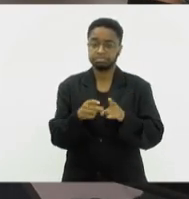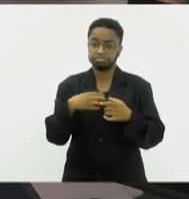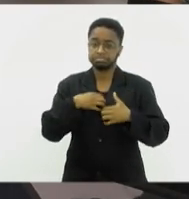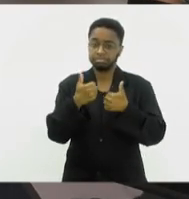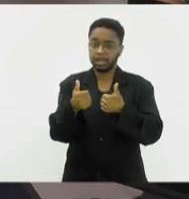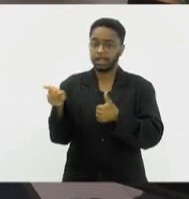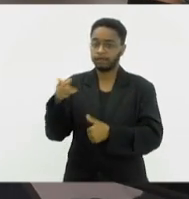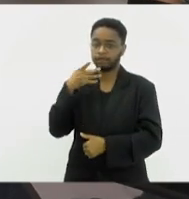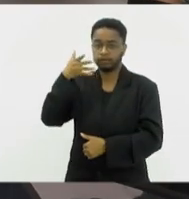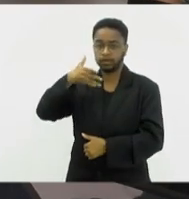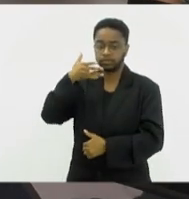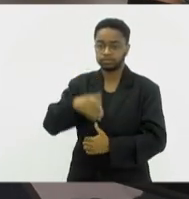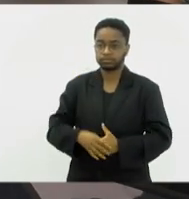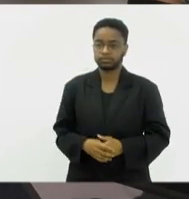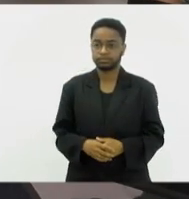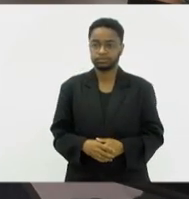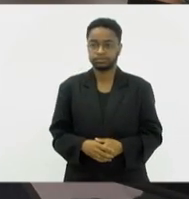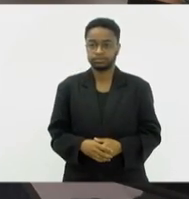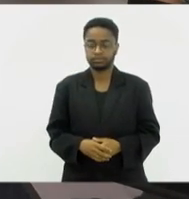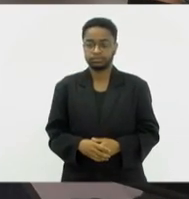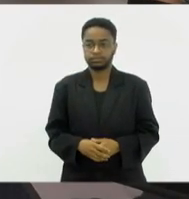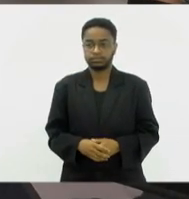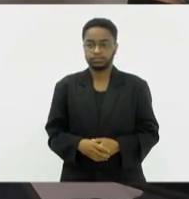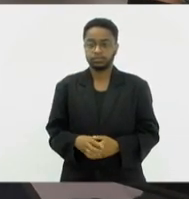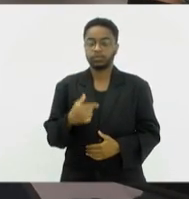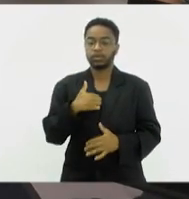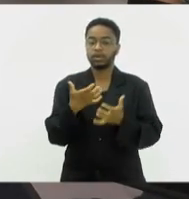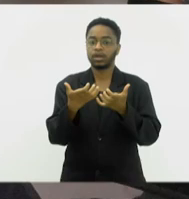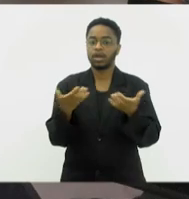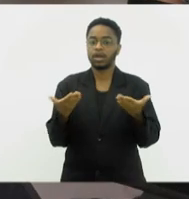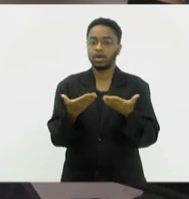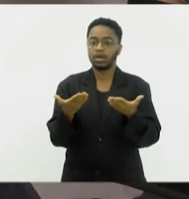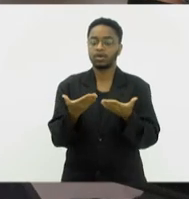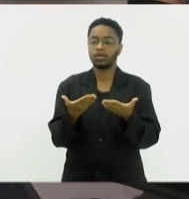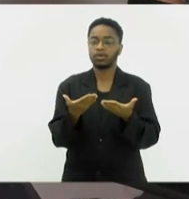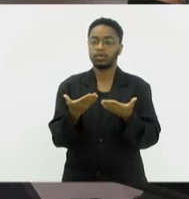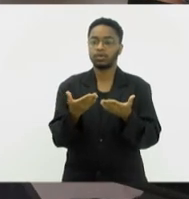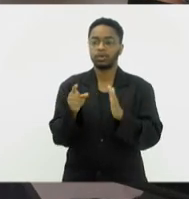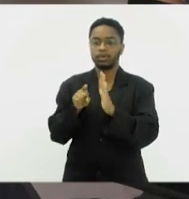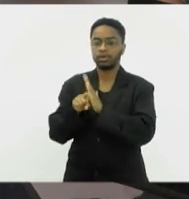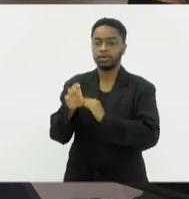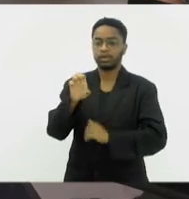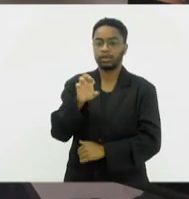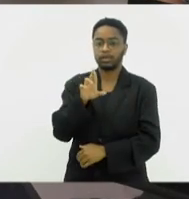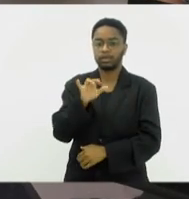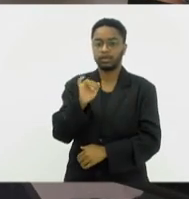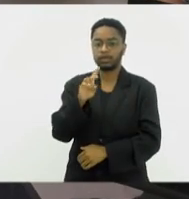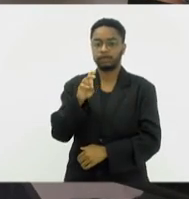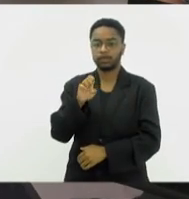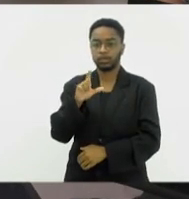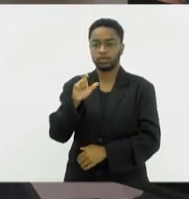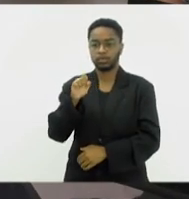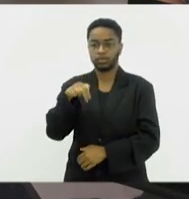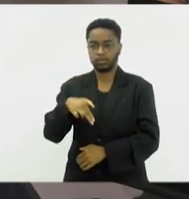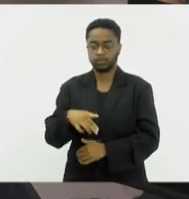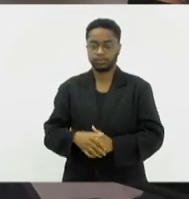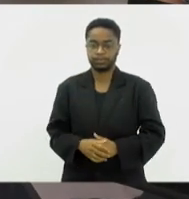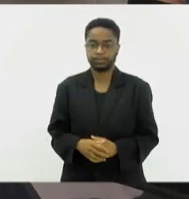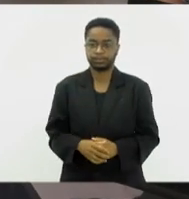fala dela também. Queria me dirigir aqui ao senhor Elivelto, né? Só um segundo, vou pegar aqui o seu.